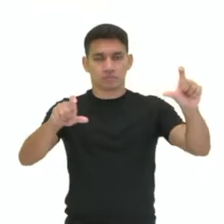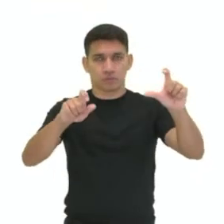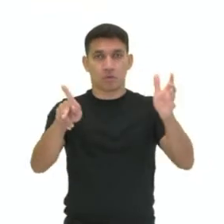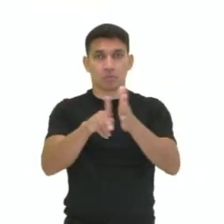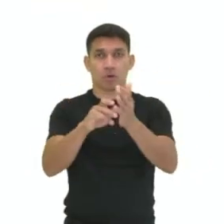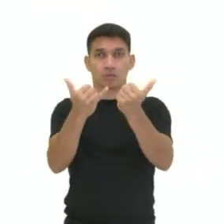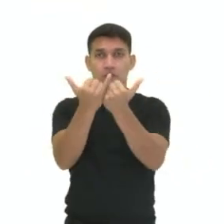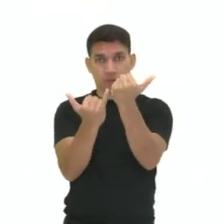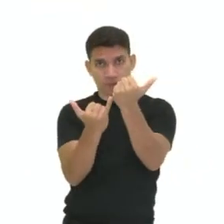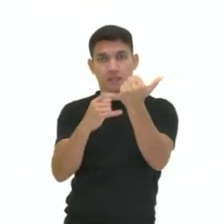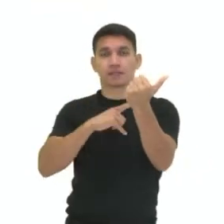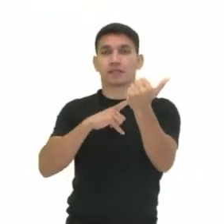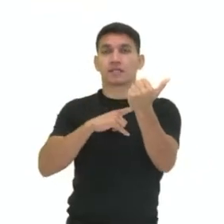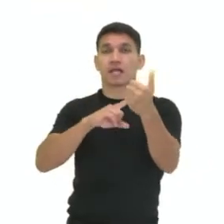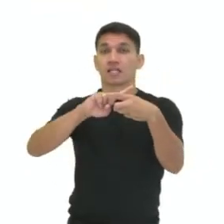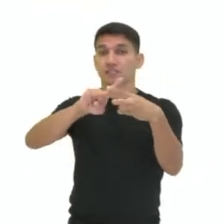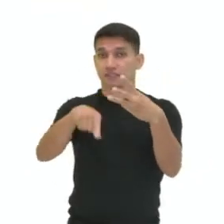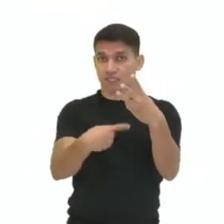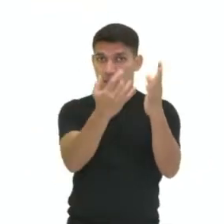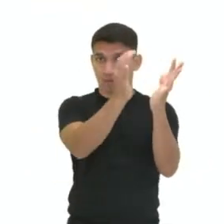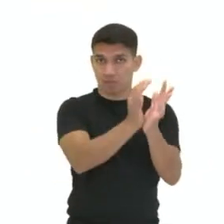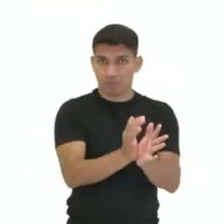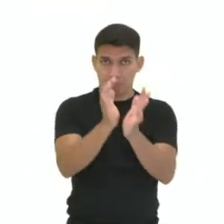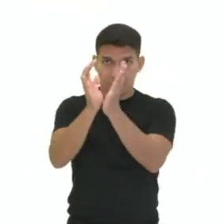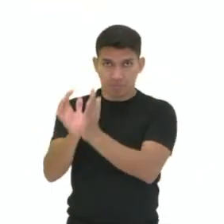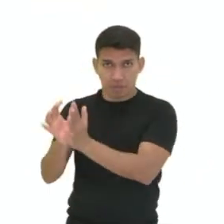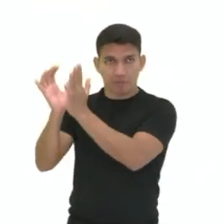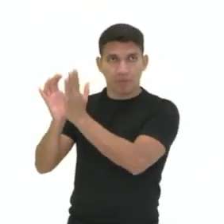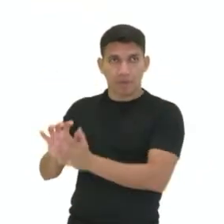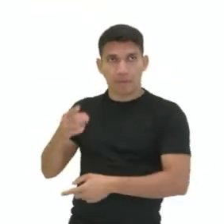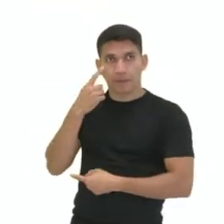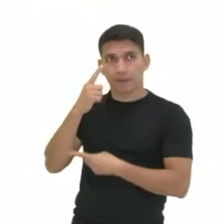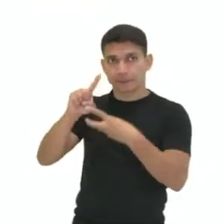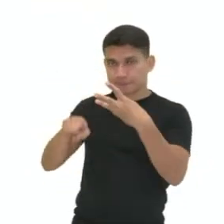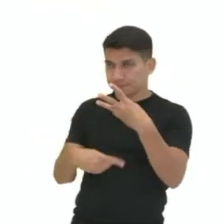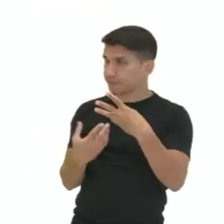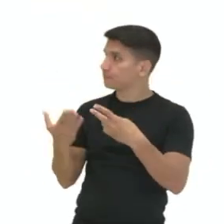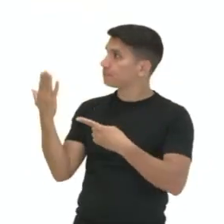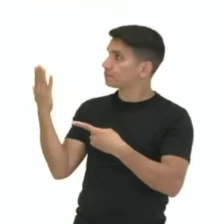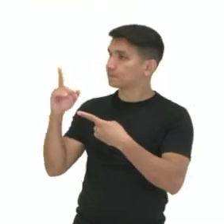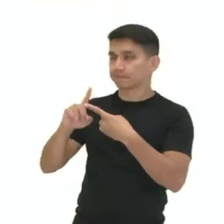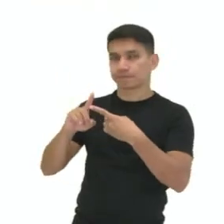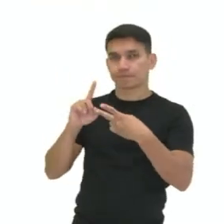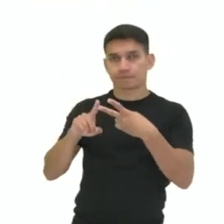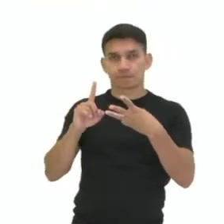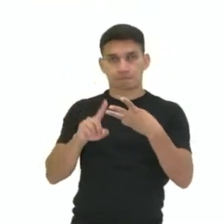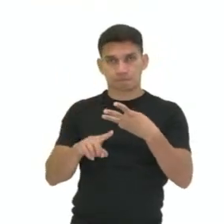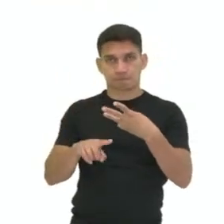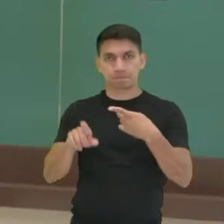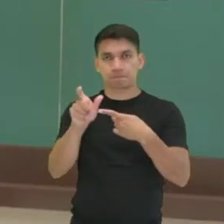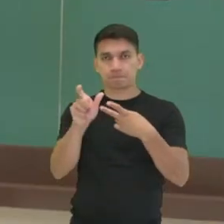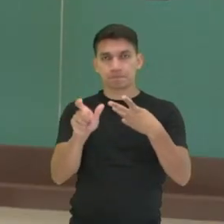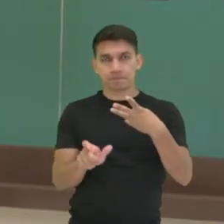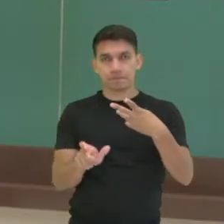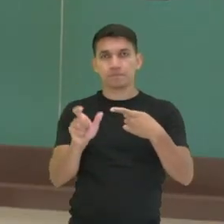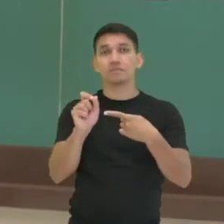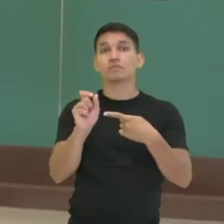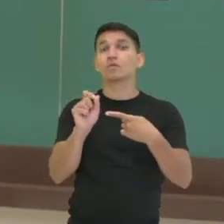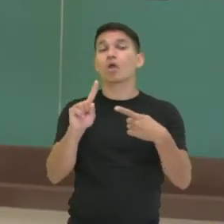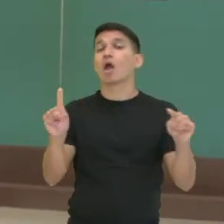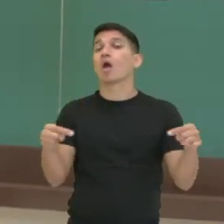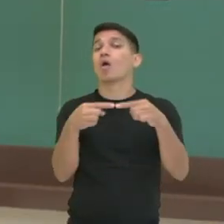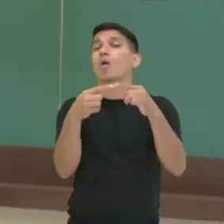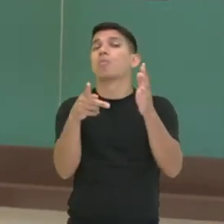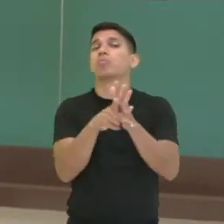subordinação, nós temos três classificações. Elas são classificadas em três possibilidades diferentes, de acordo